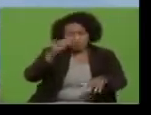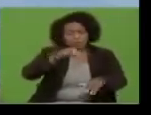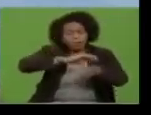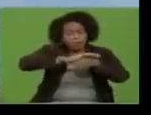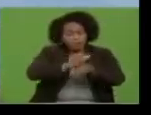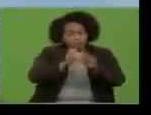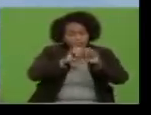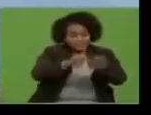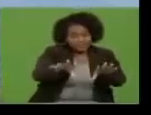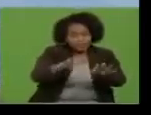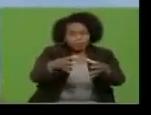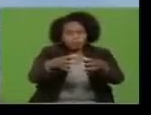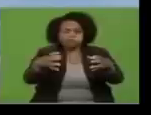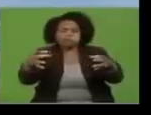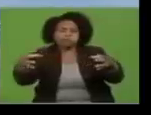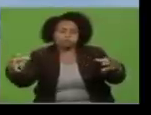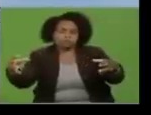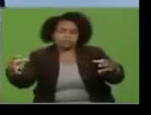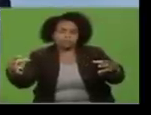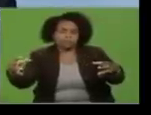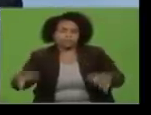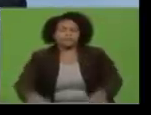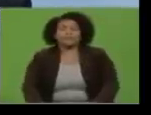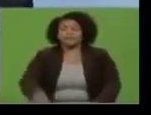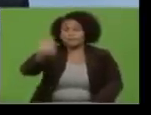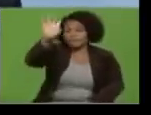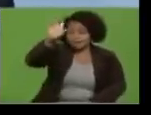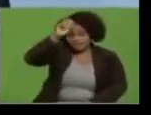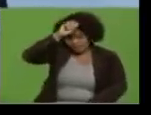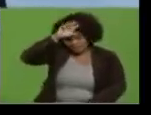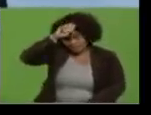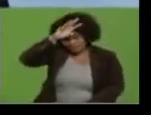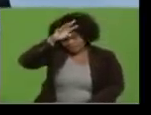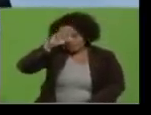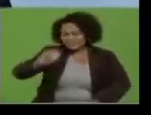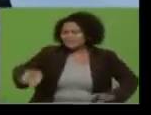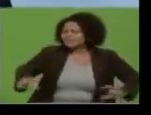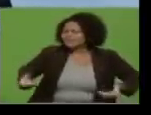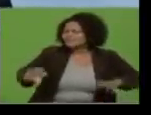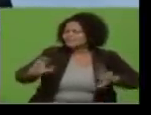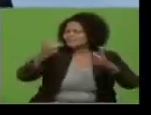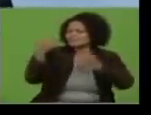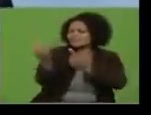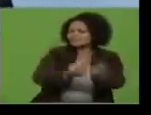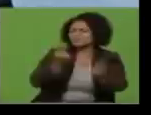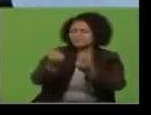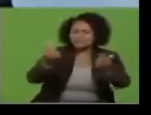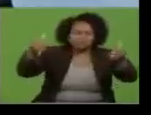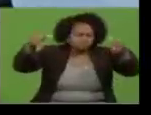Covid-19. A República da África do Sul vive hoje uma situação particularmente dramática,